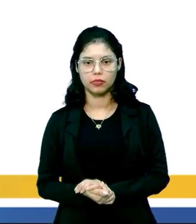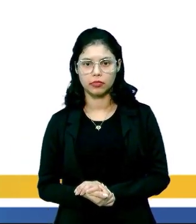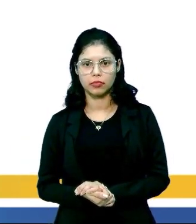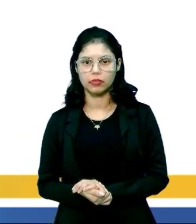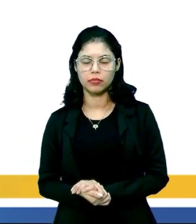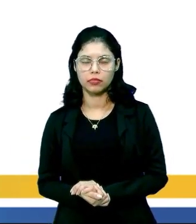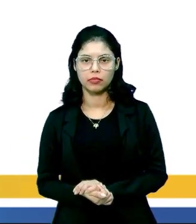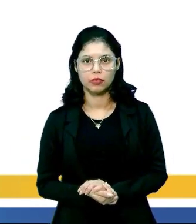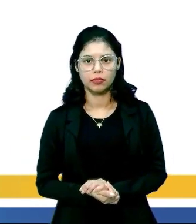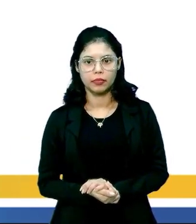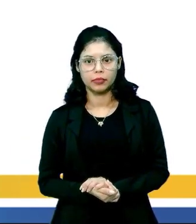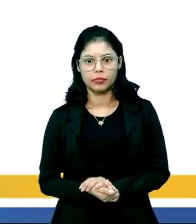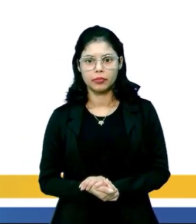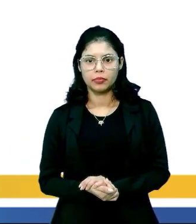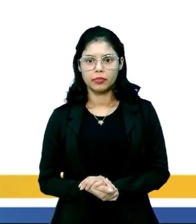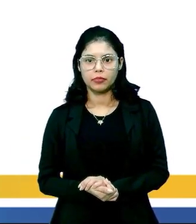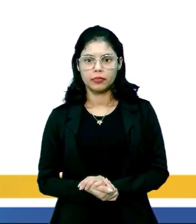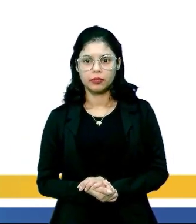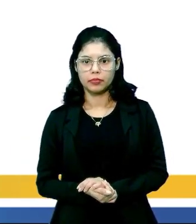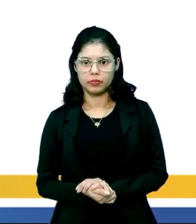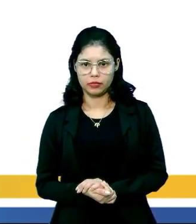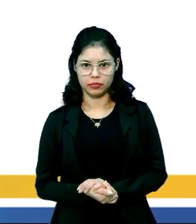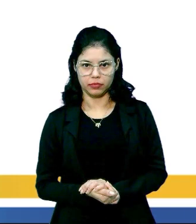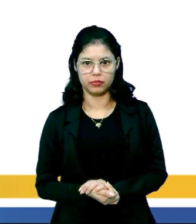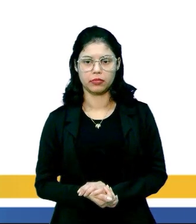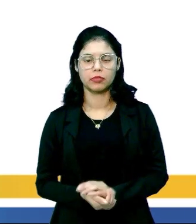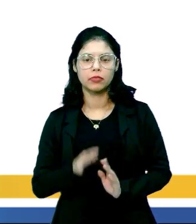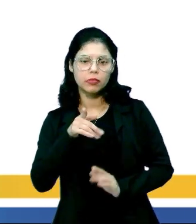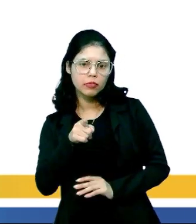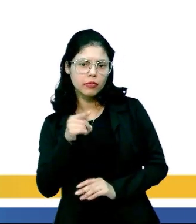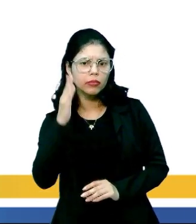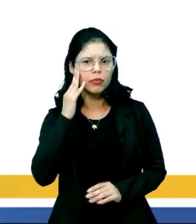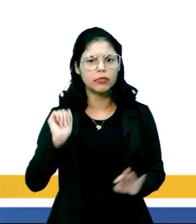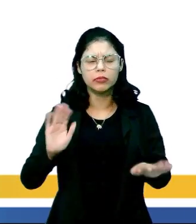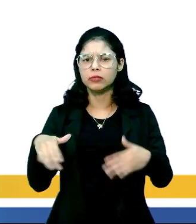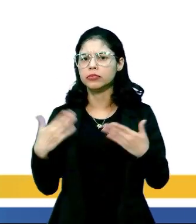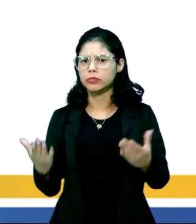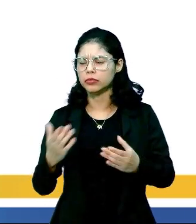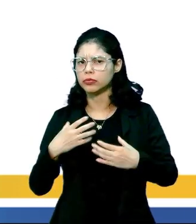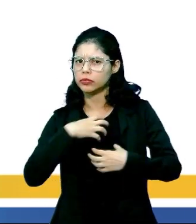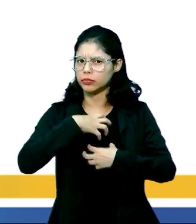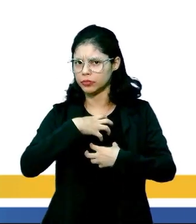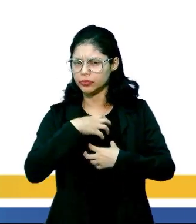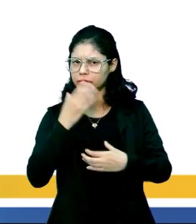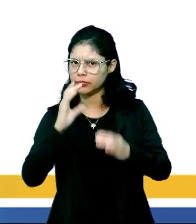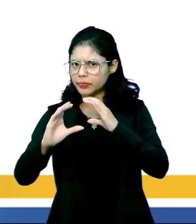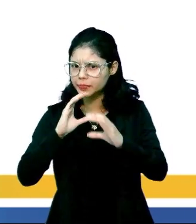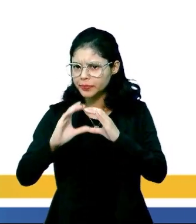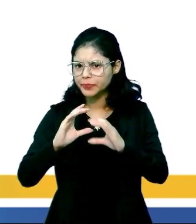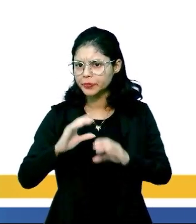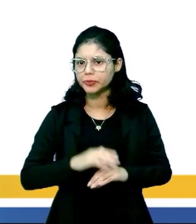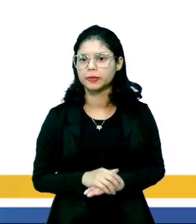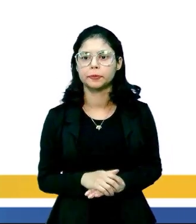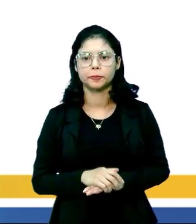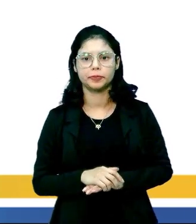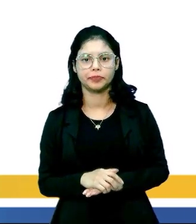Jazz do funk e do hip hop vocês saberiam dizer qual é o ritmo que ela